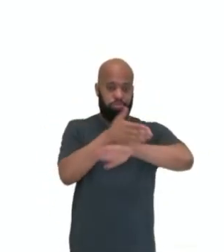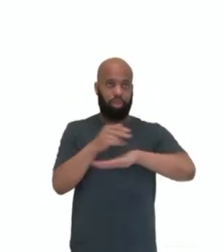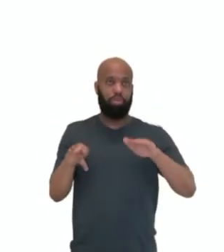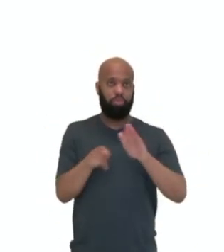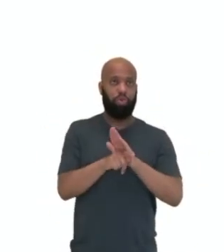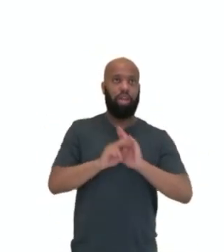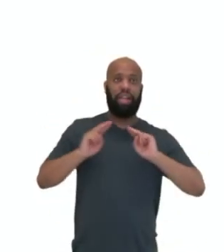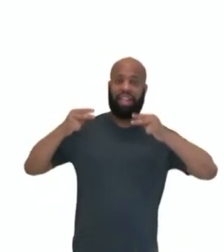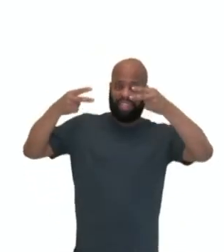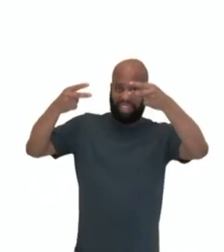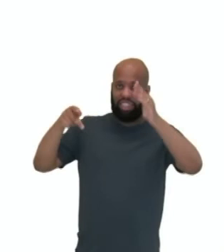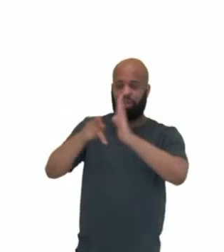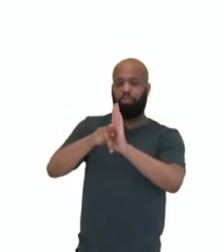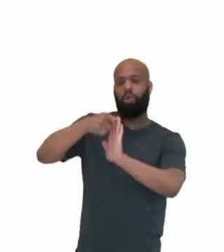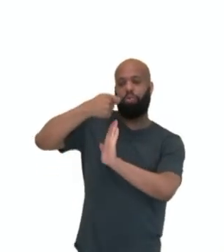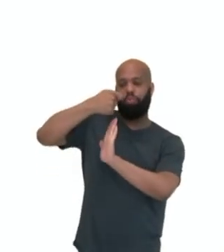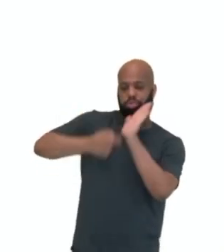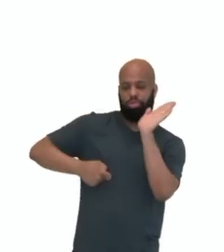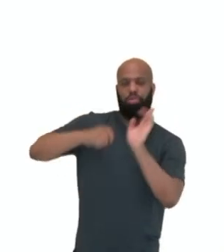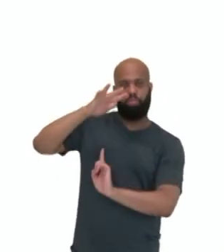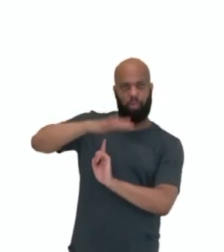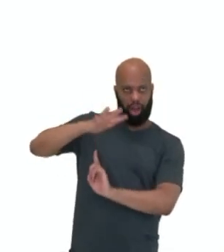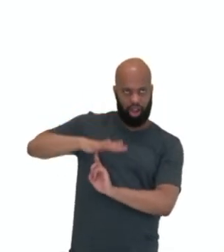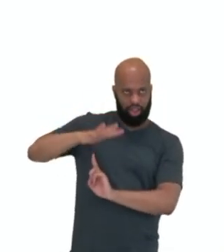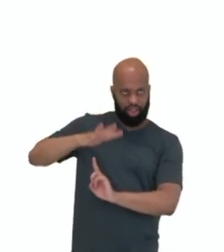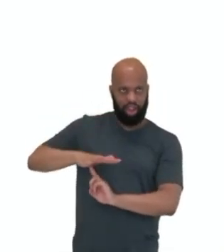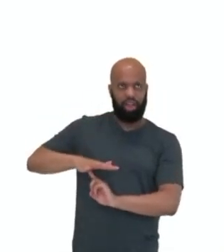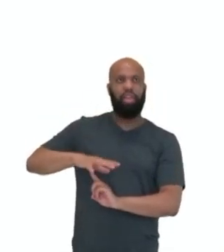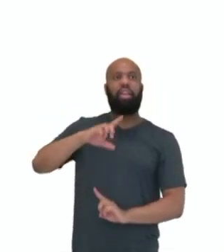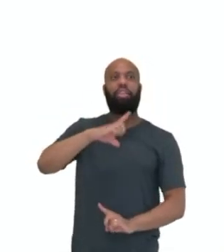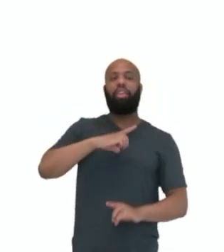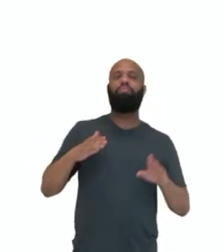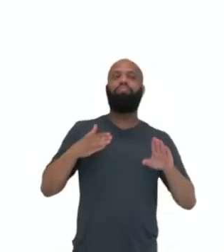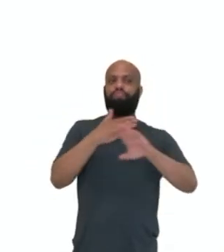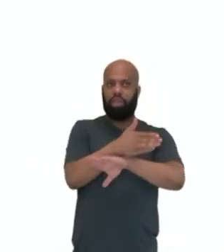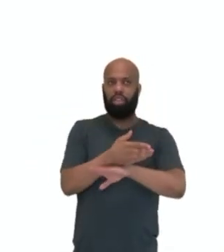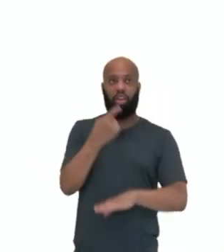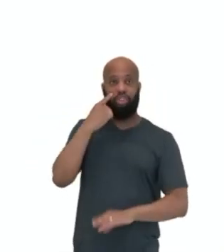Redação. Vamos passo a passo, vou contigo.